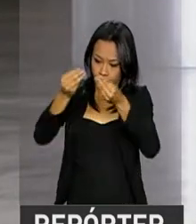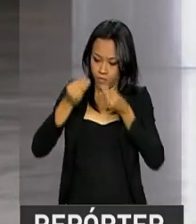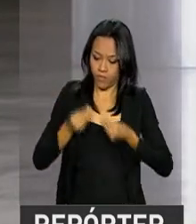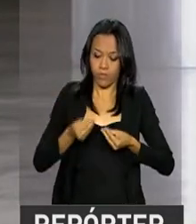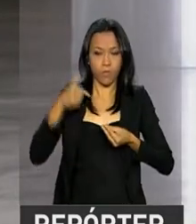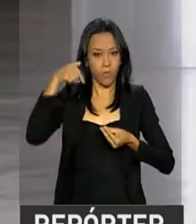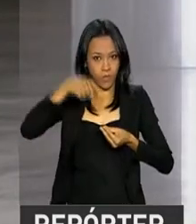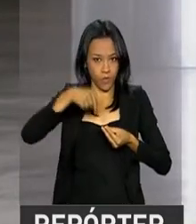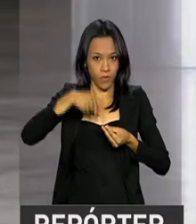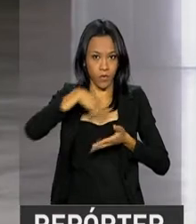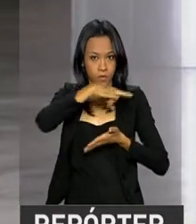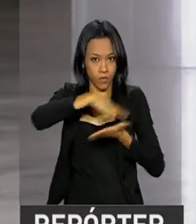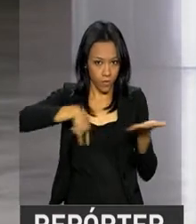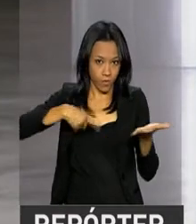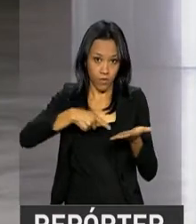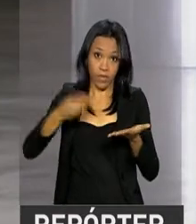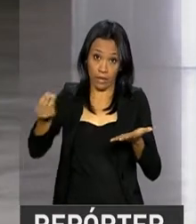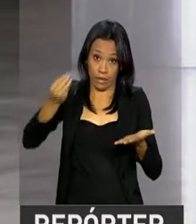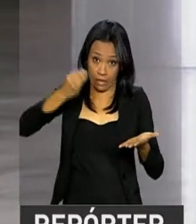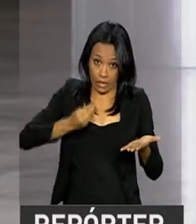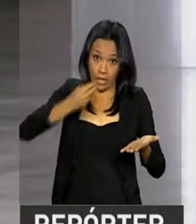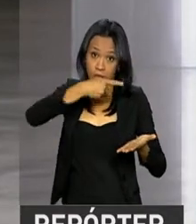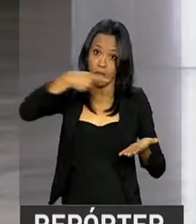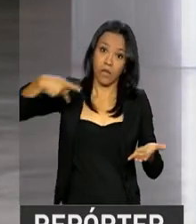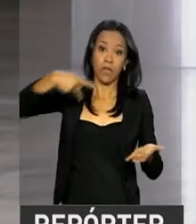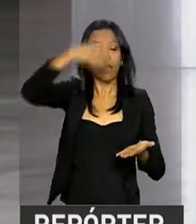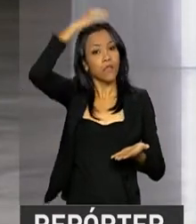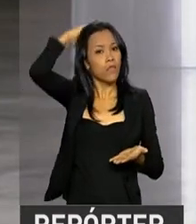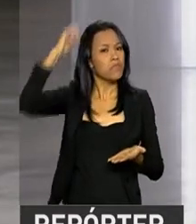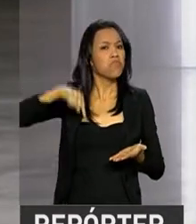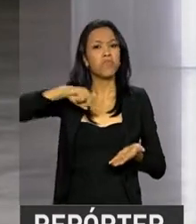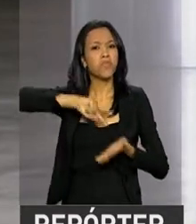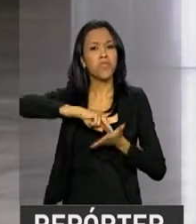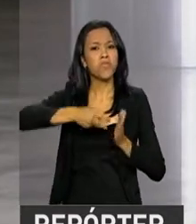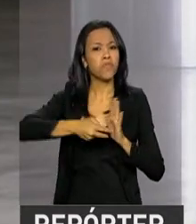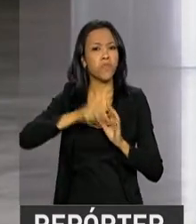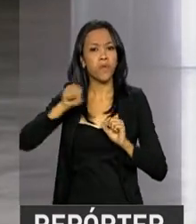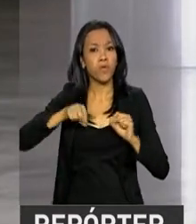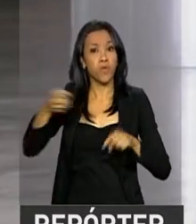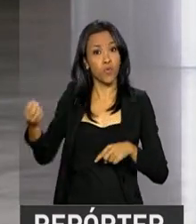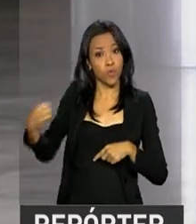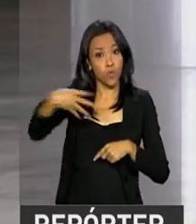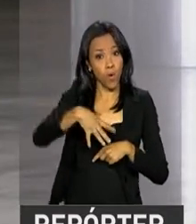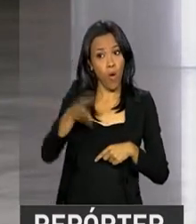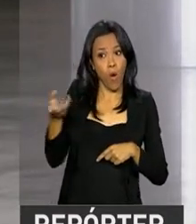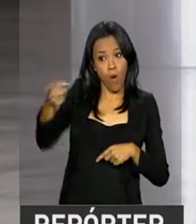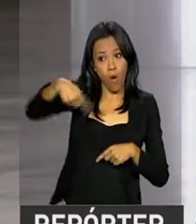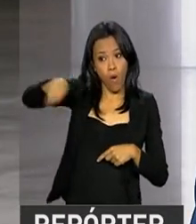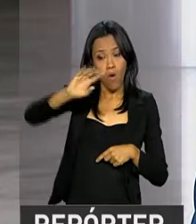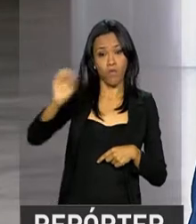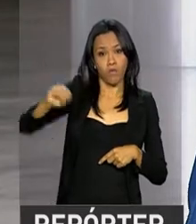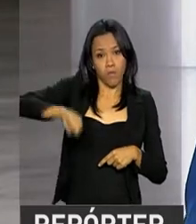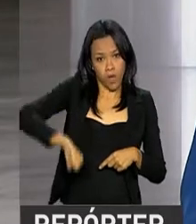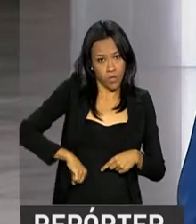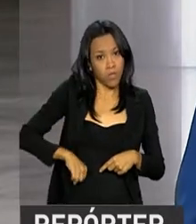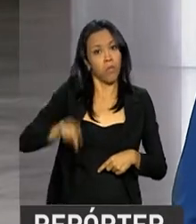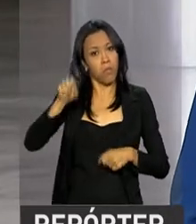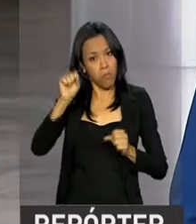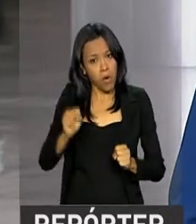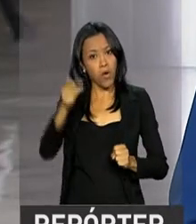cartas credenciais ao presidente michel temer thaíssa significa que os novos embaixadores ficam aptos para